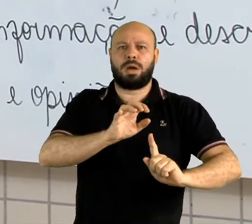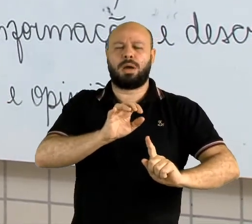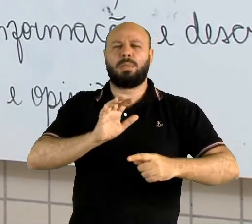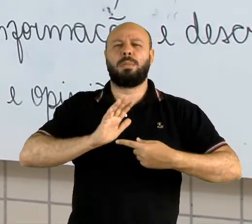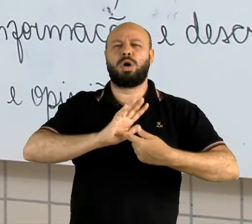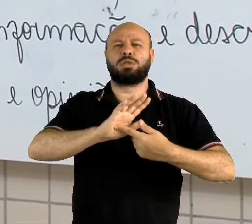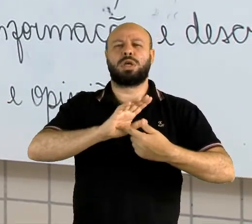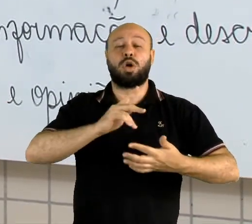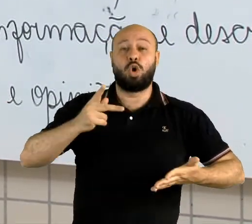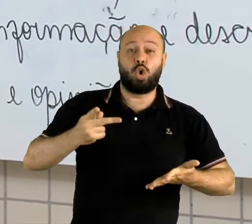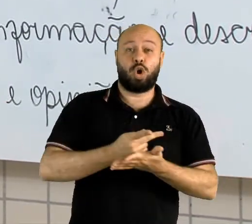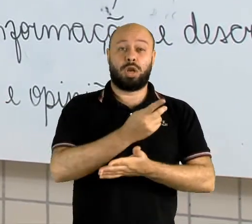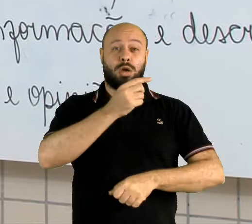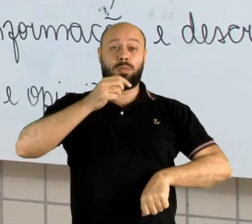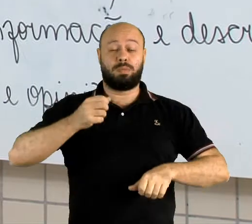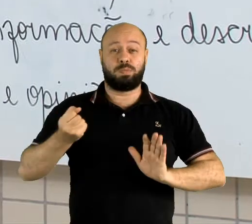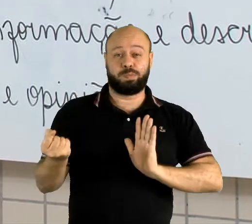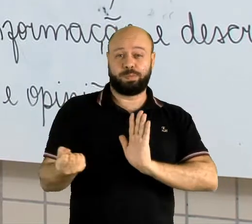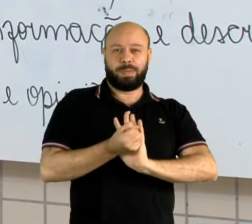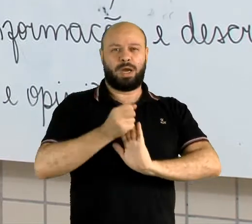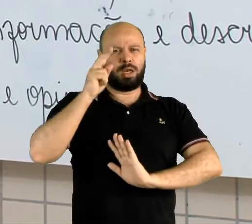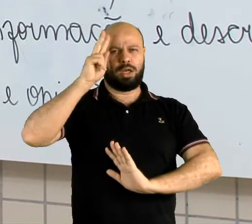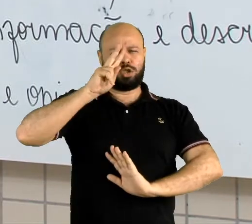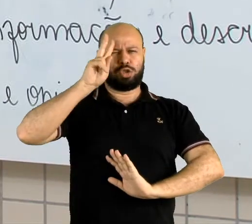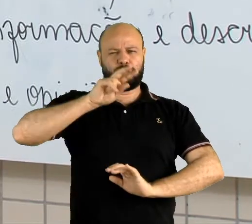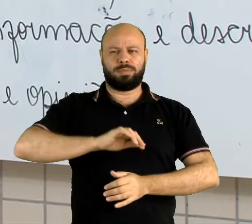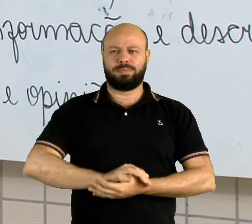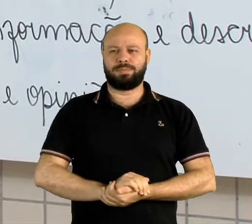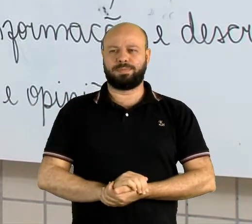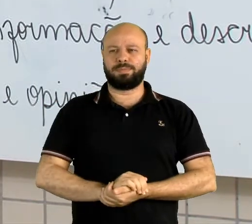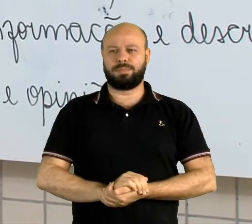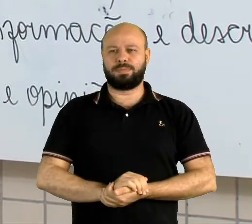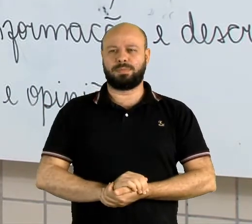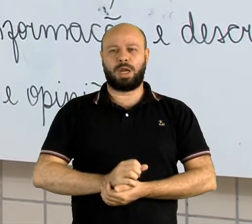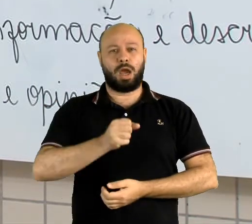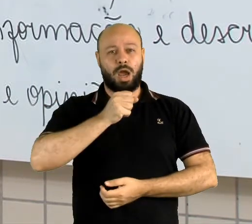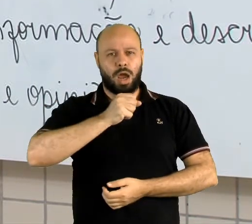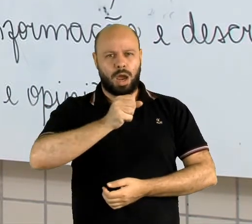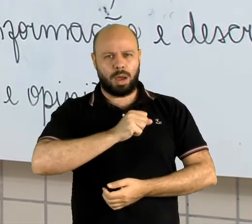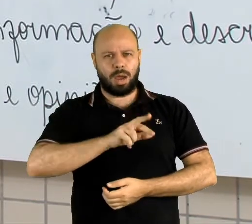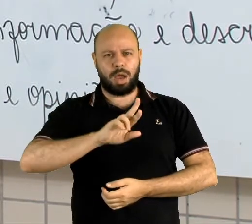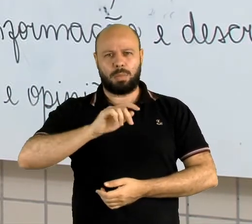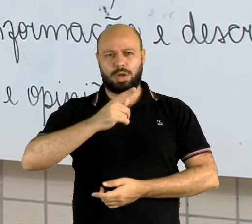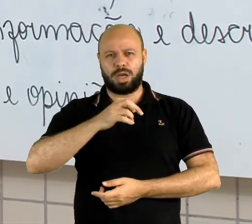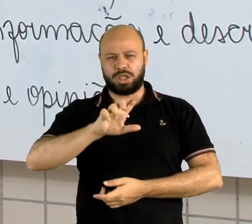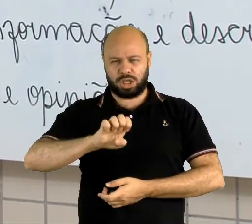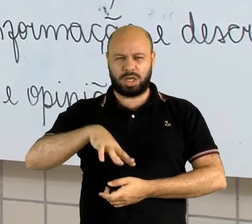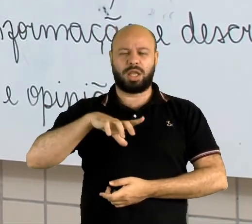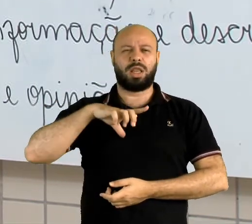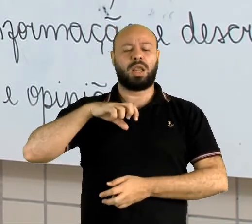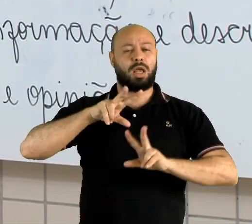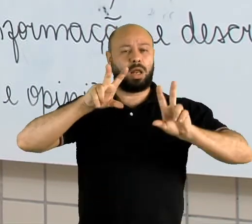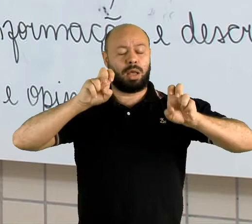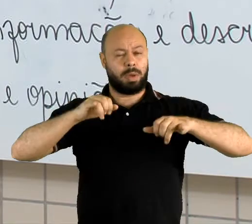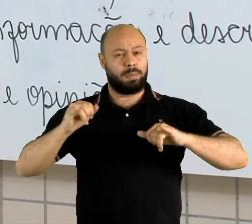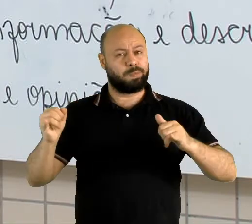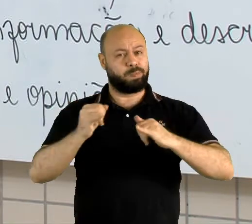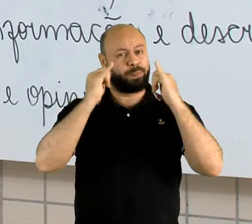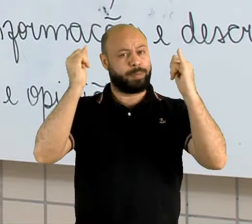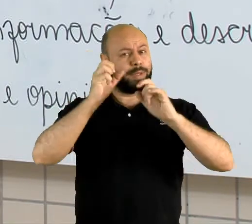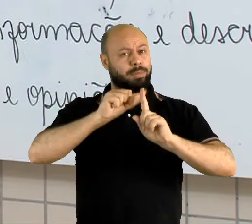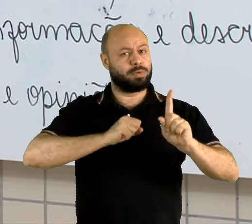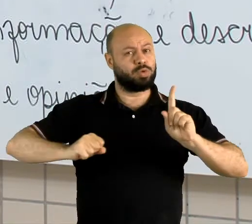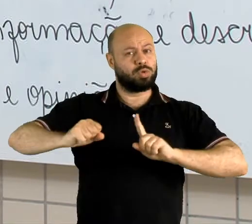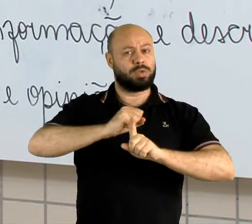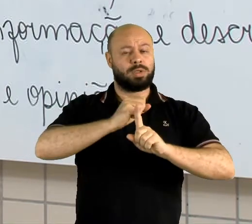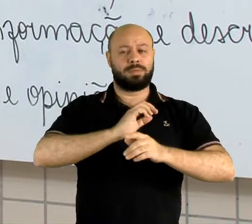em um momento histórico. Então, a reportagem ela irá abordar temas importantes para a